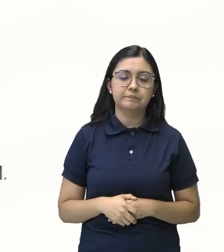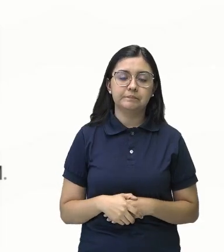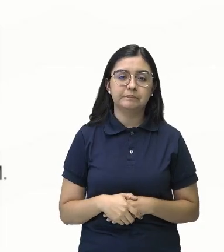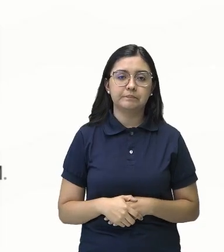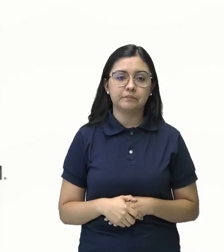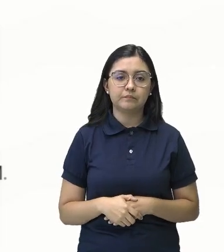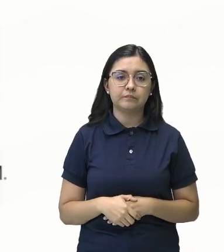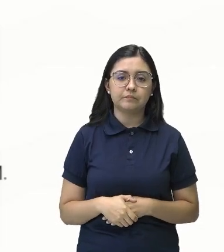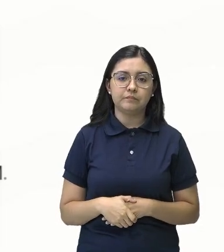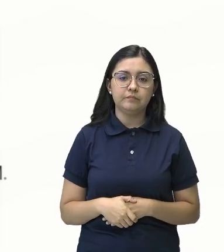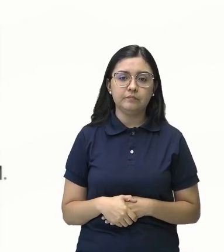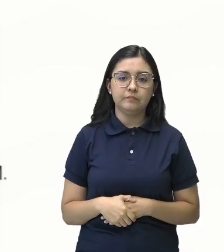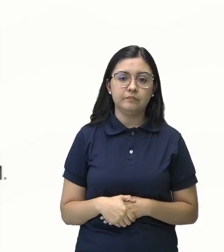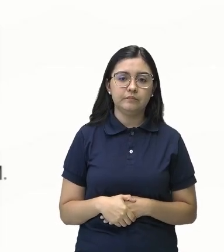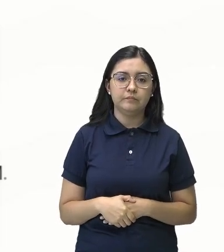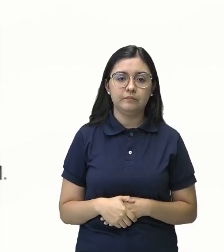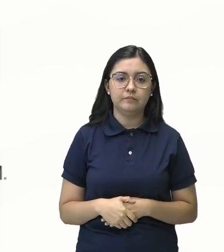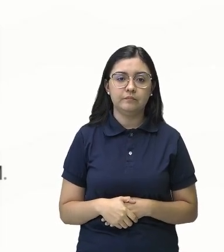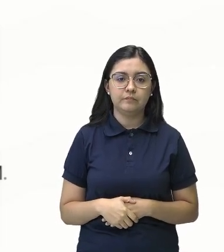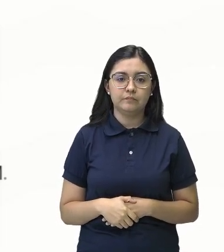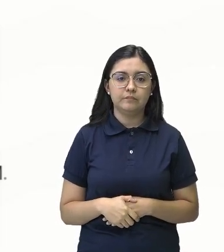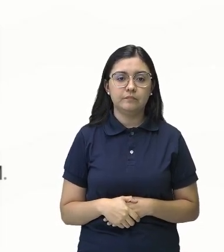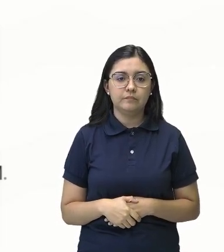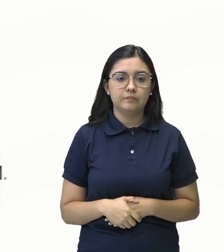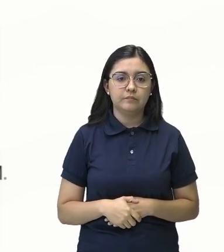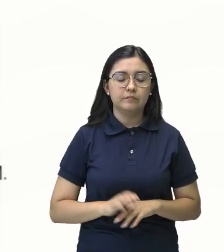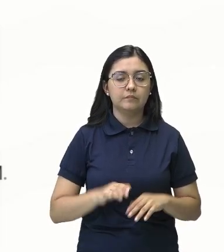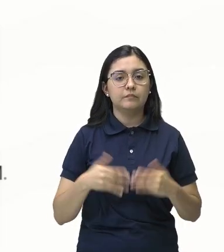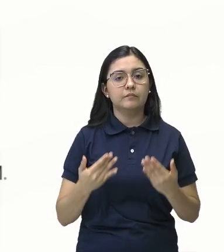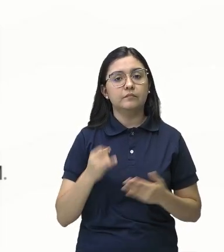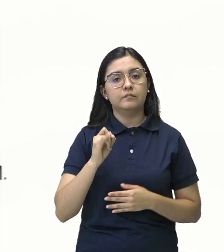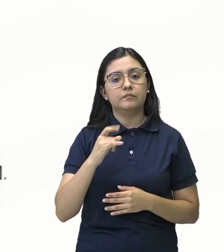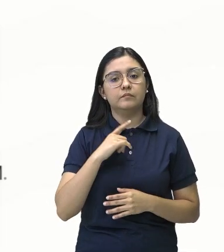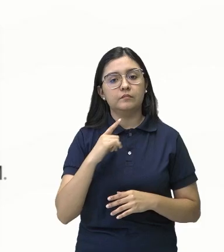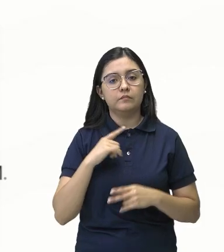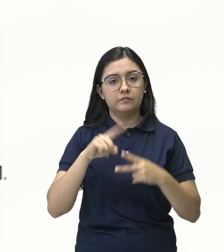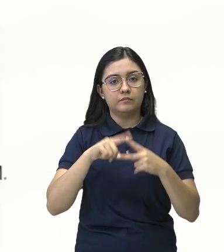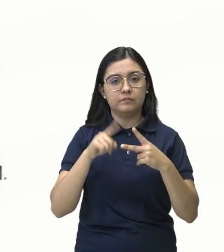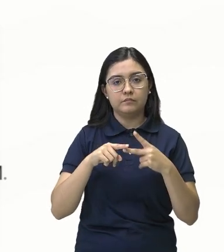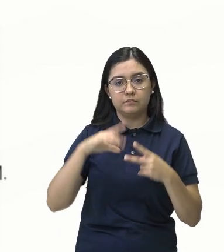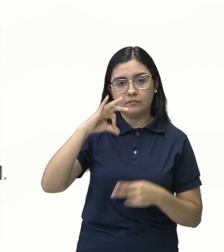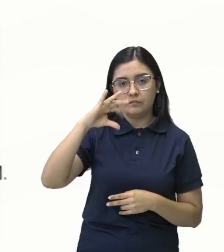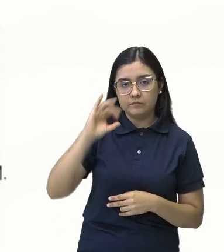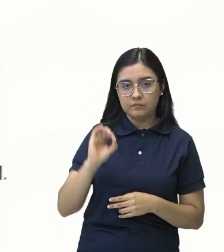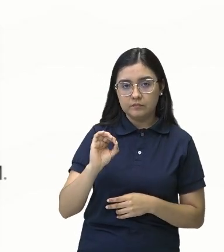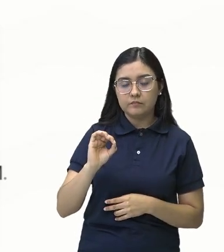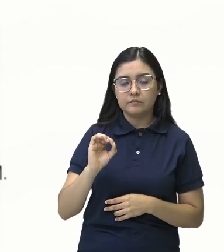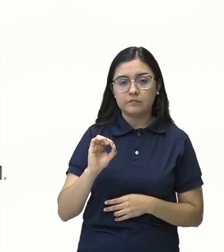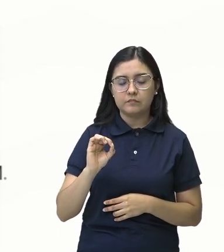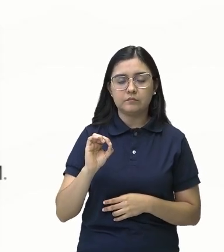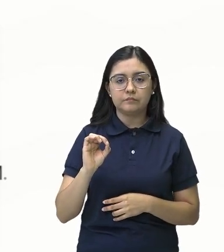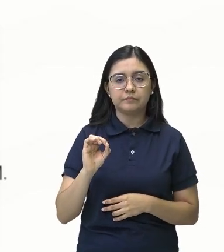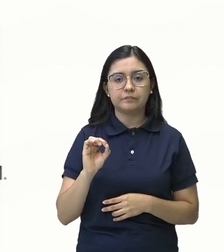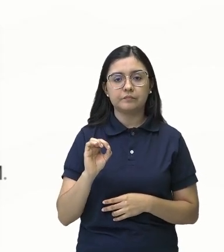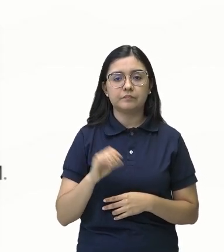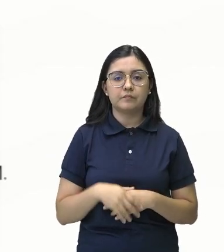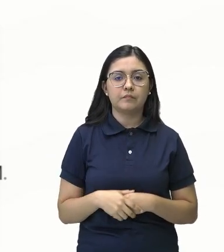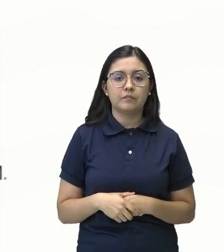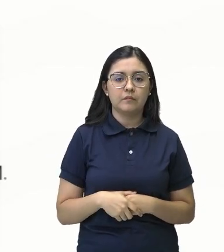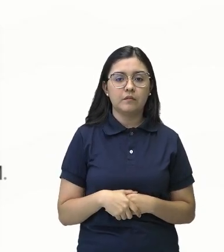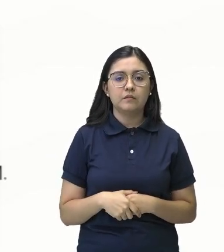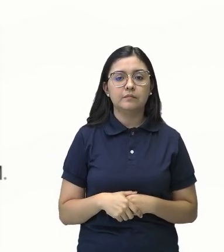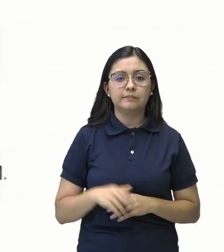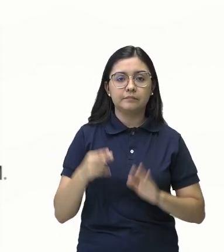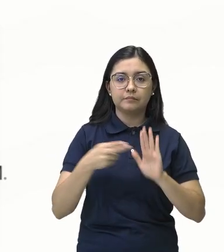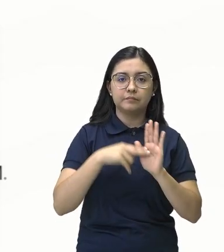Ok? Então, vamos lá. Se eu tenho um ângulo de 90 graus, e esse ângulo, né, e esses 90 graus